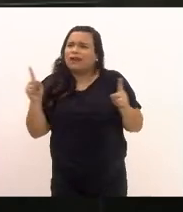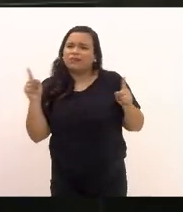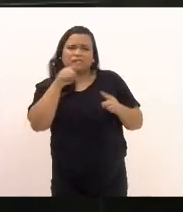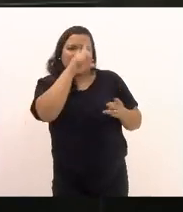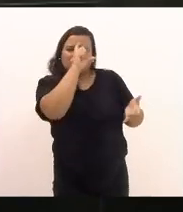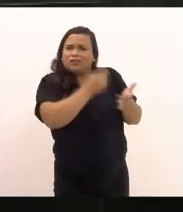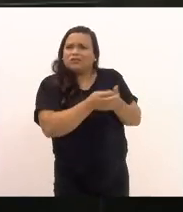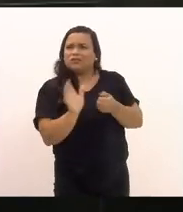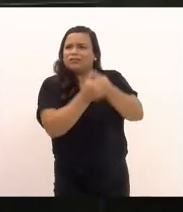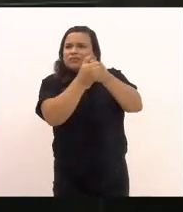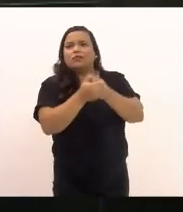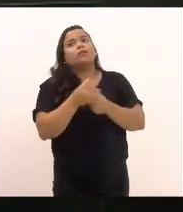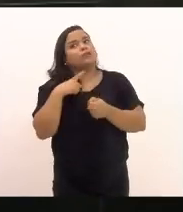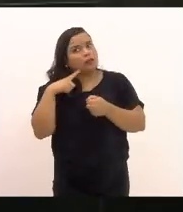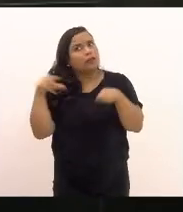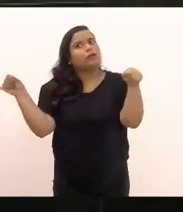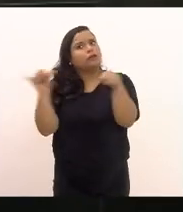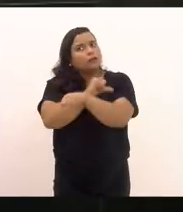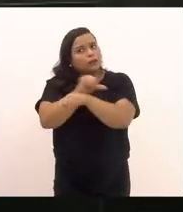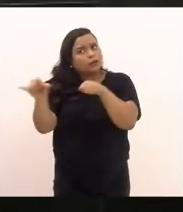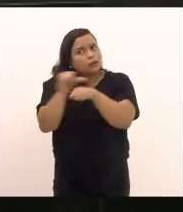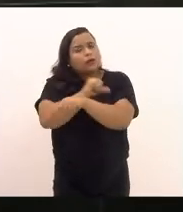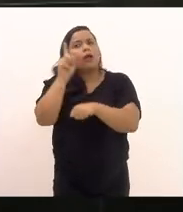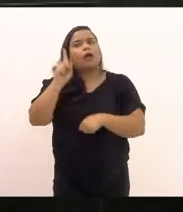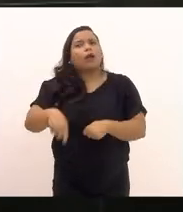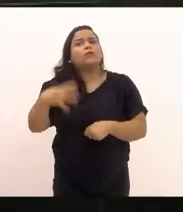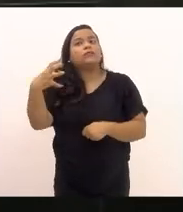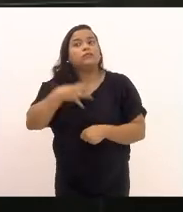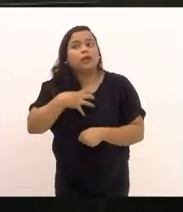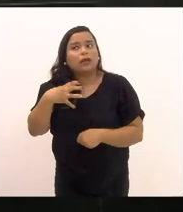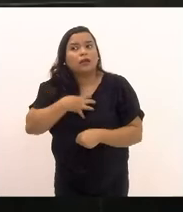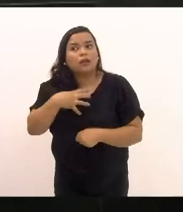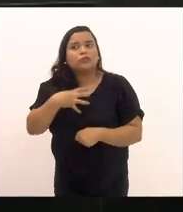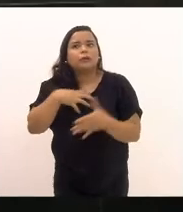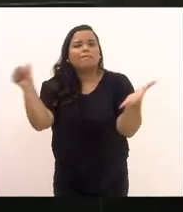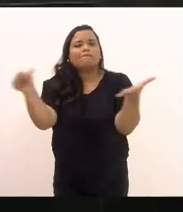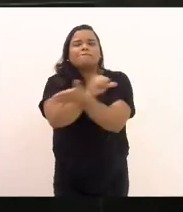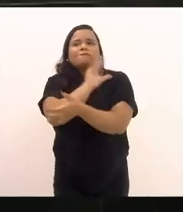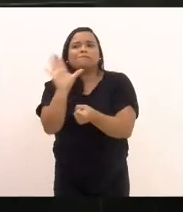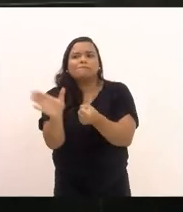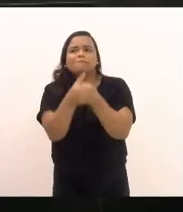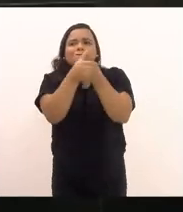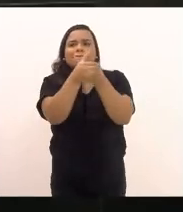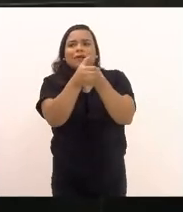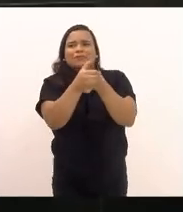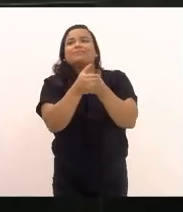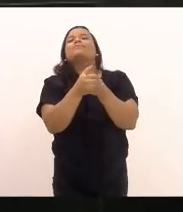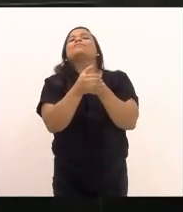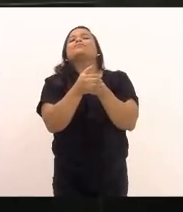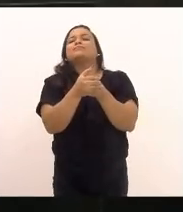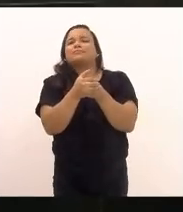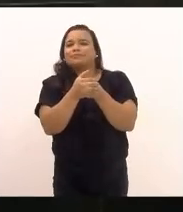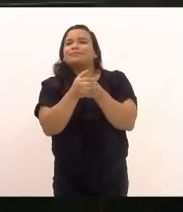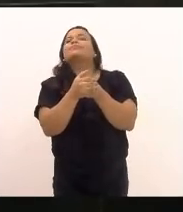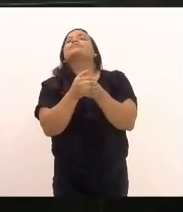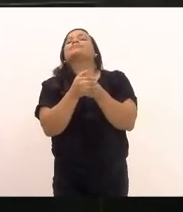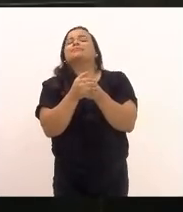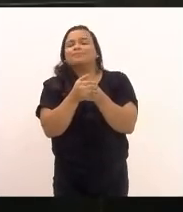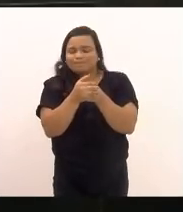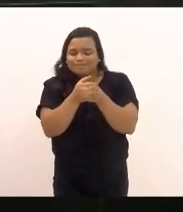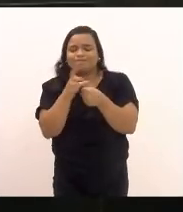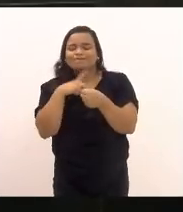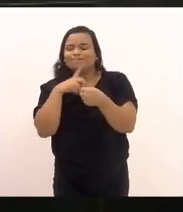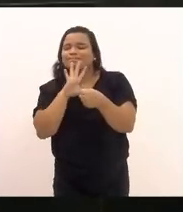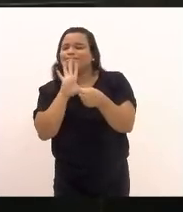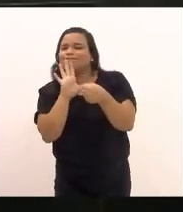decisão se esconde uma estratégia. É uma forma de apagar, né, de passar, jogar uma cortina de